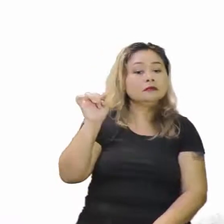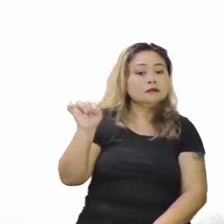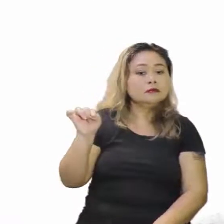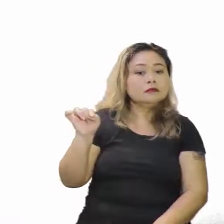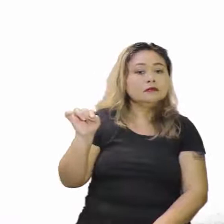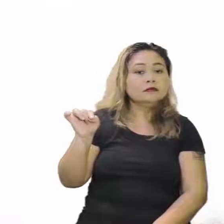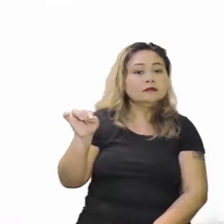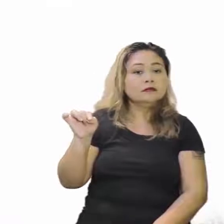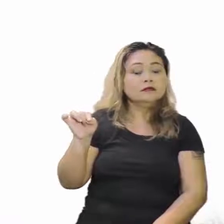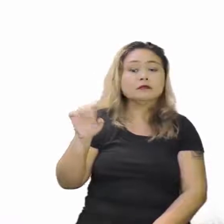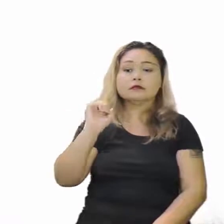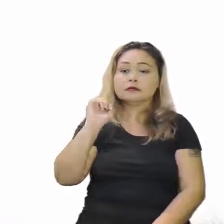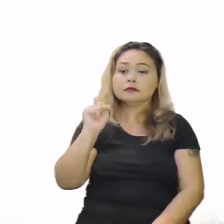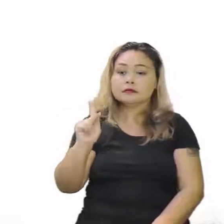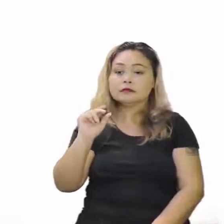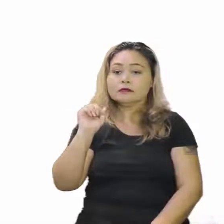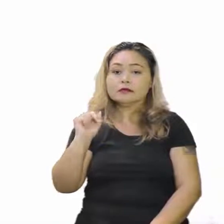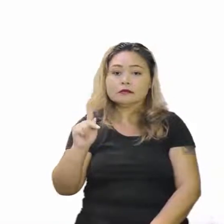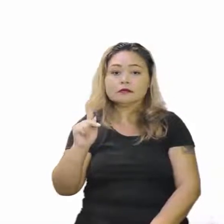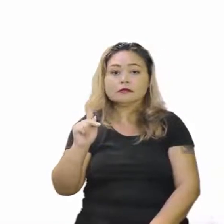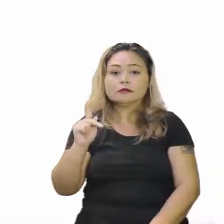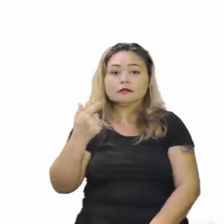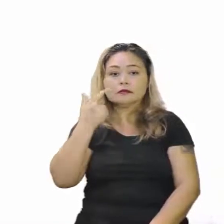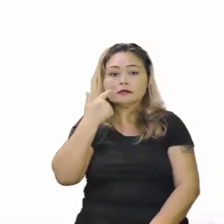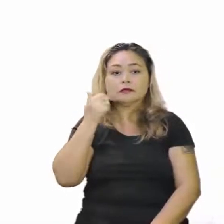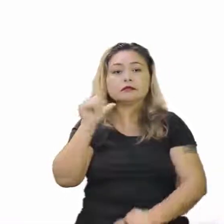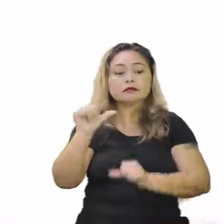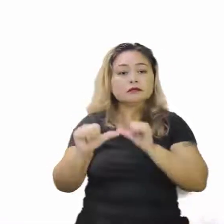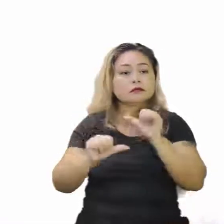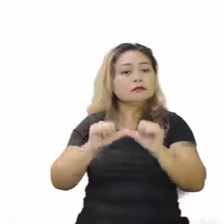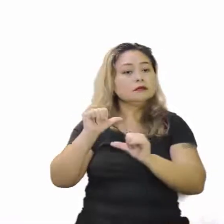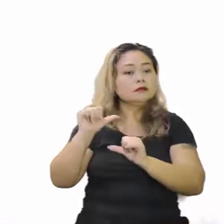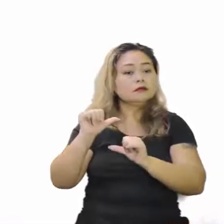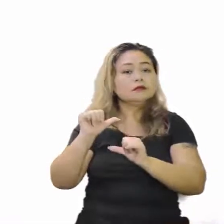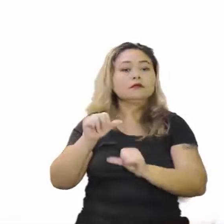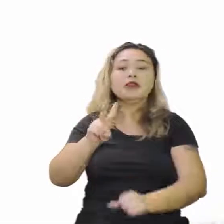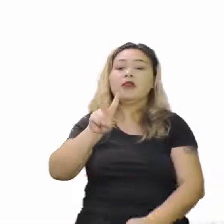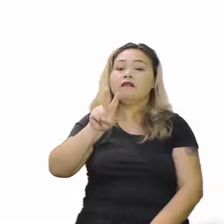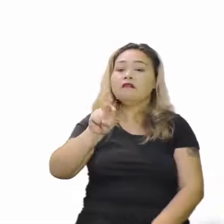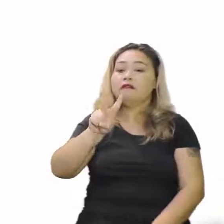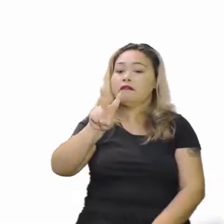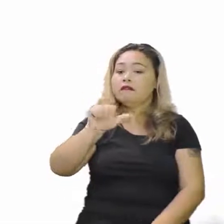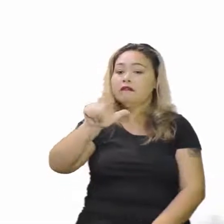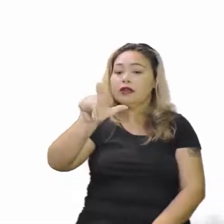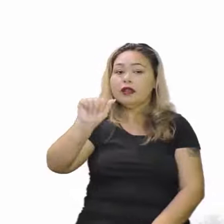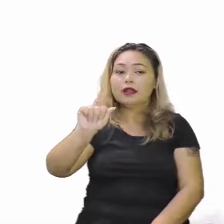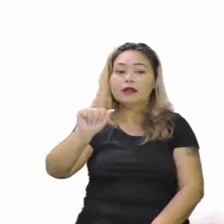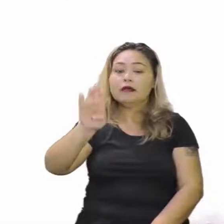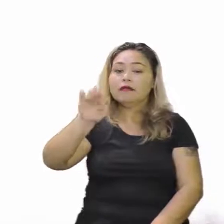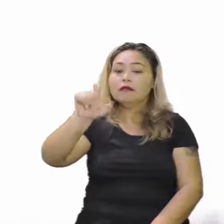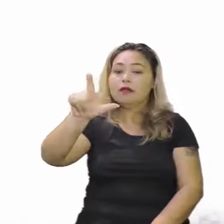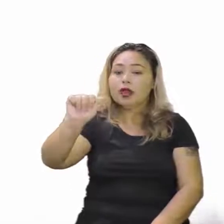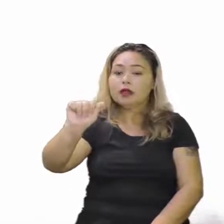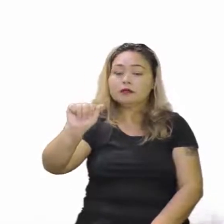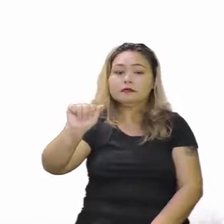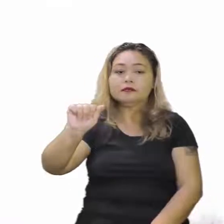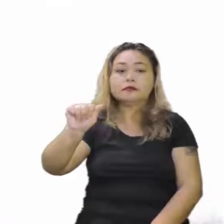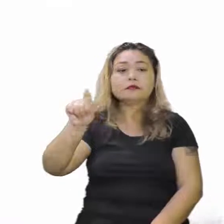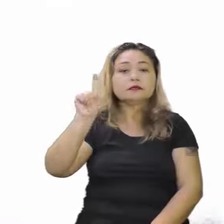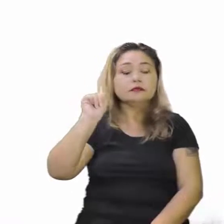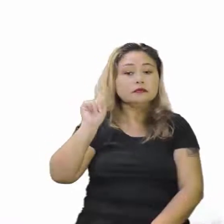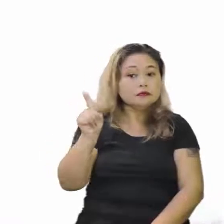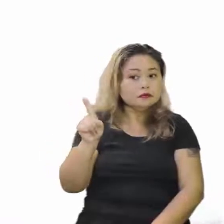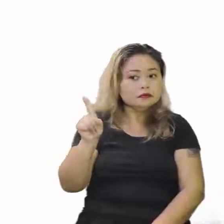Ah, ok, porque eu estive lá, achei que tinha mudado. Vila Bela. Meus